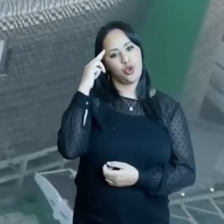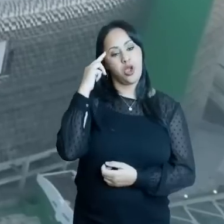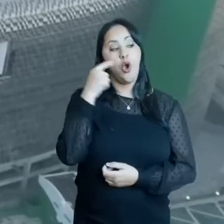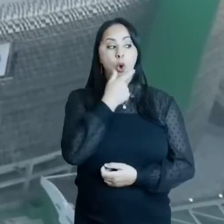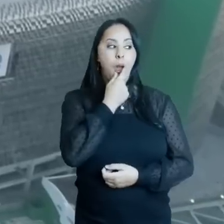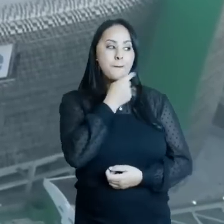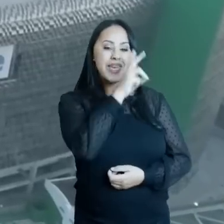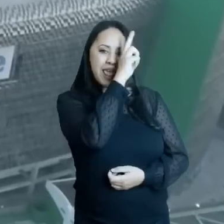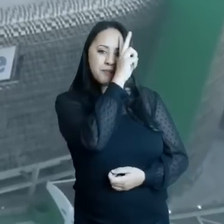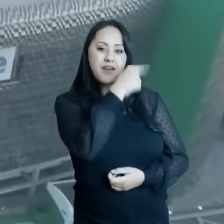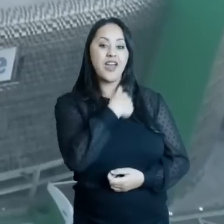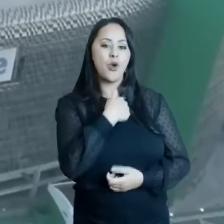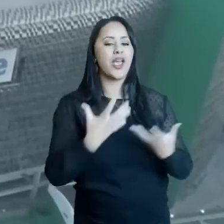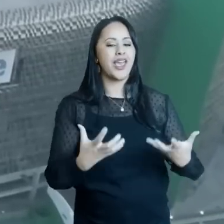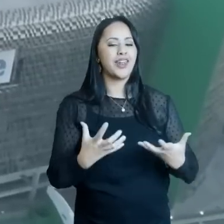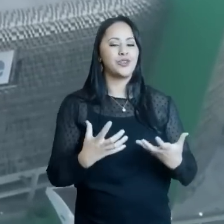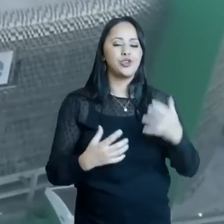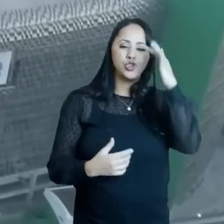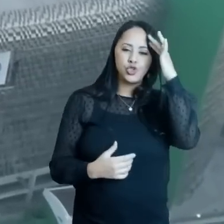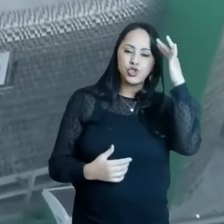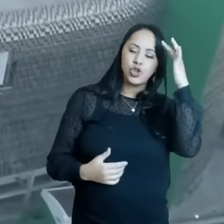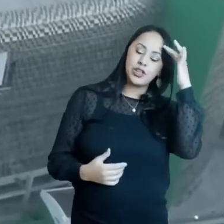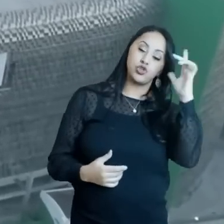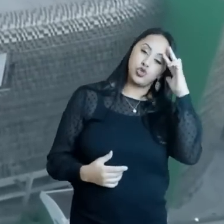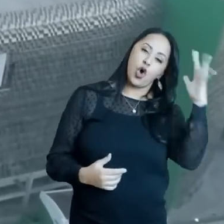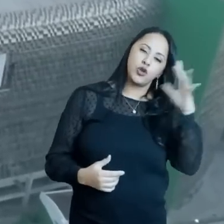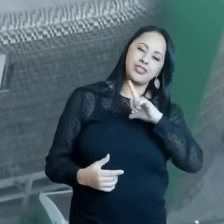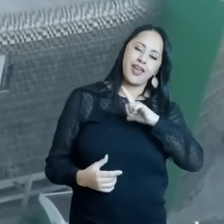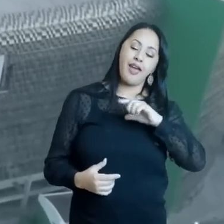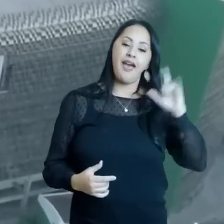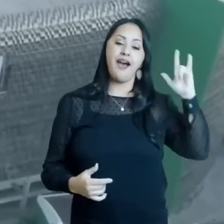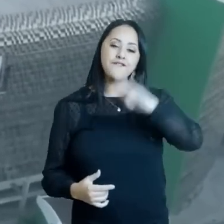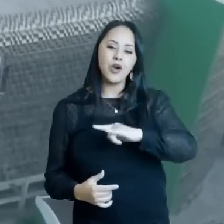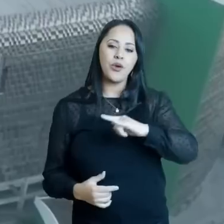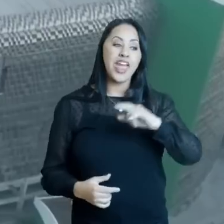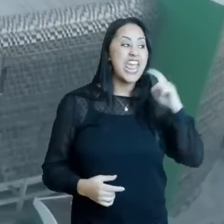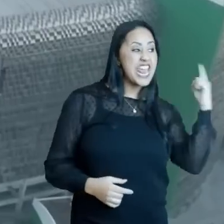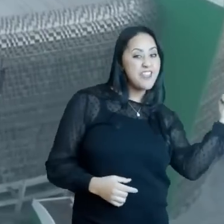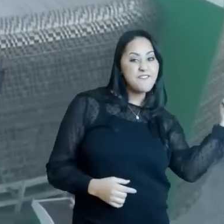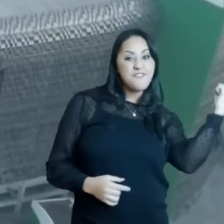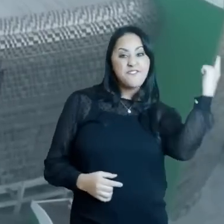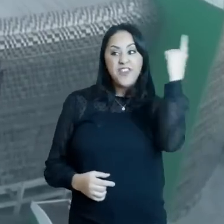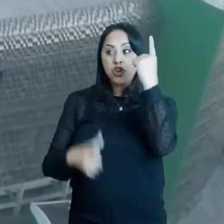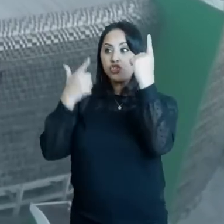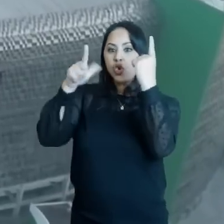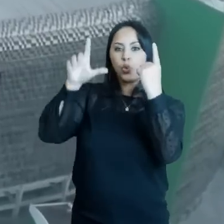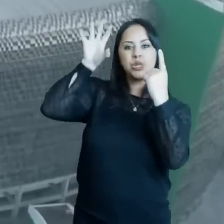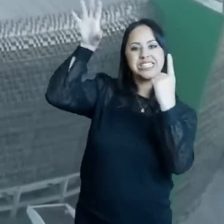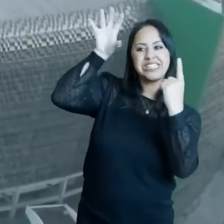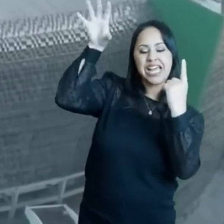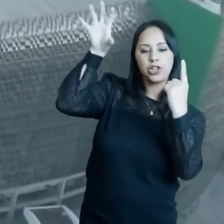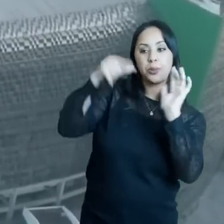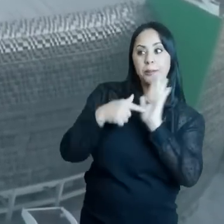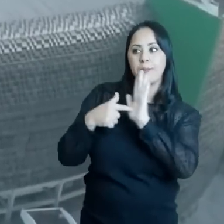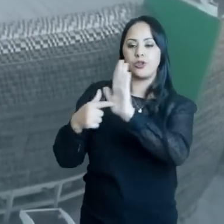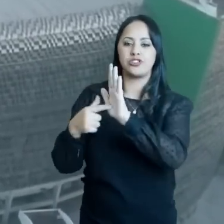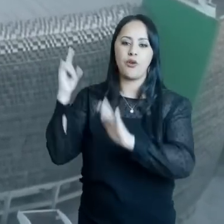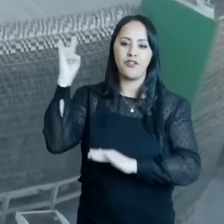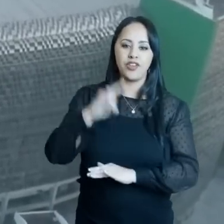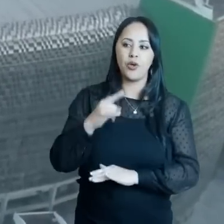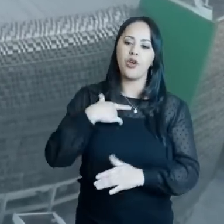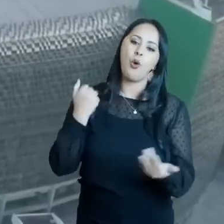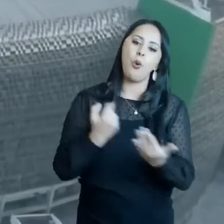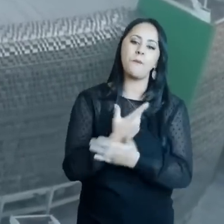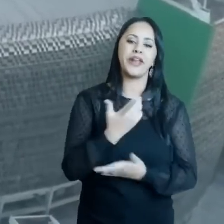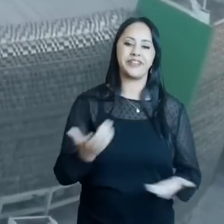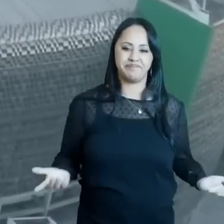de mim, lembrou que eu queria ter um avião. Ele foi de Belo Horizonte até Goiânia de ônibus para me mostrar um avião. E por isso o